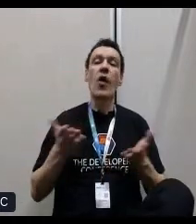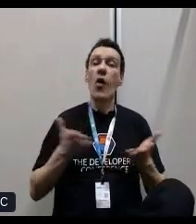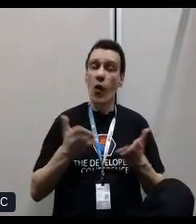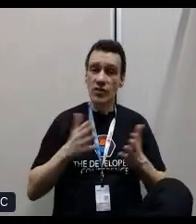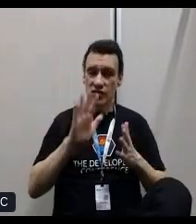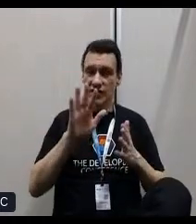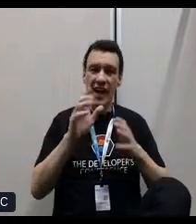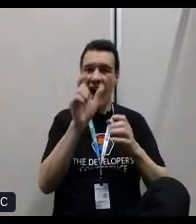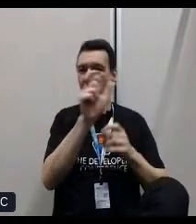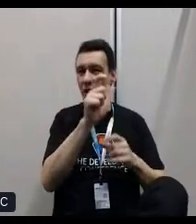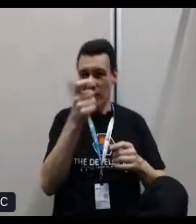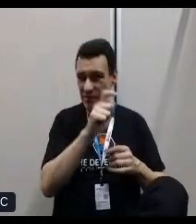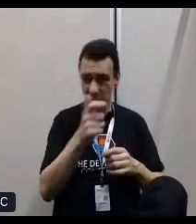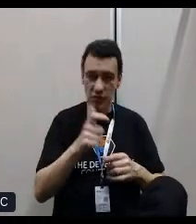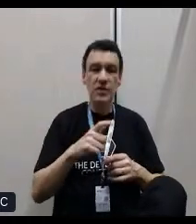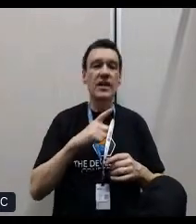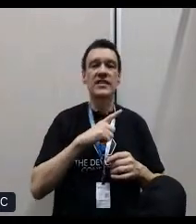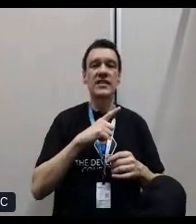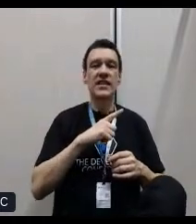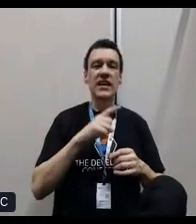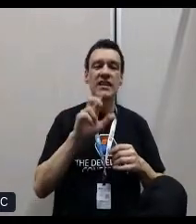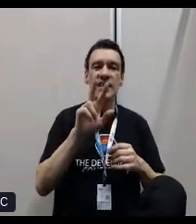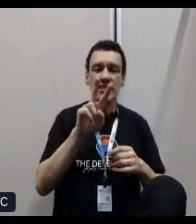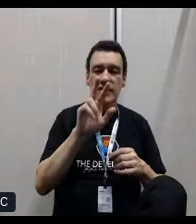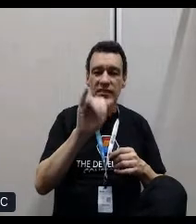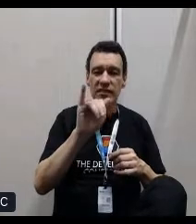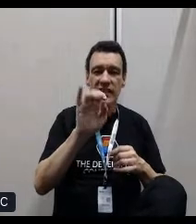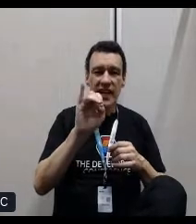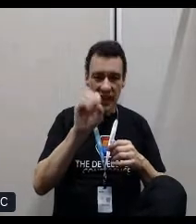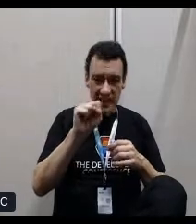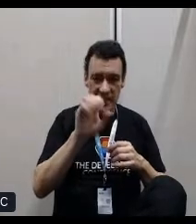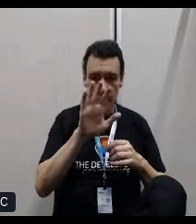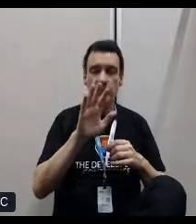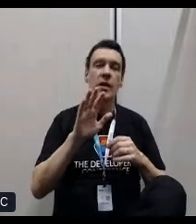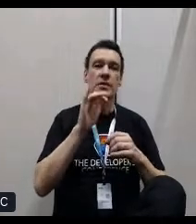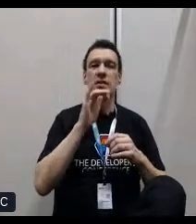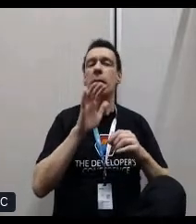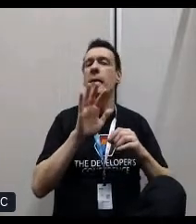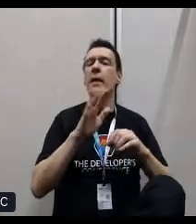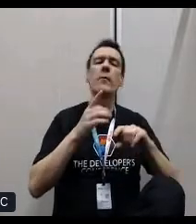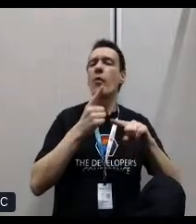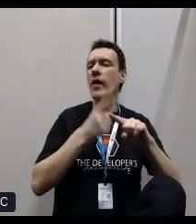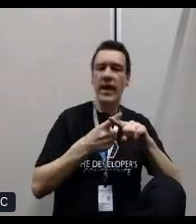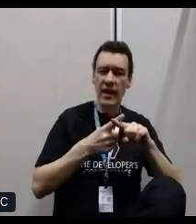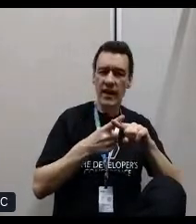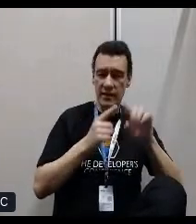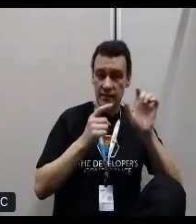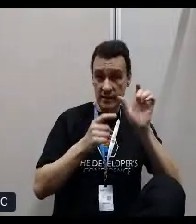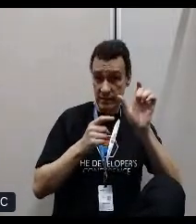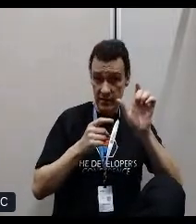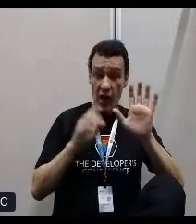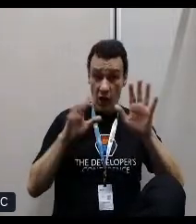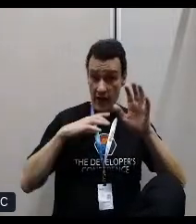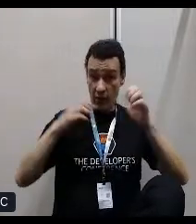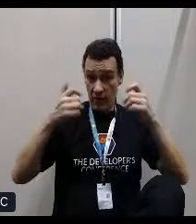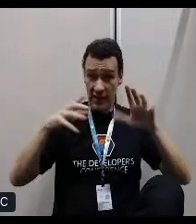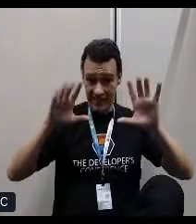vieses. Passei o slide, próximo slide, tem um título mais por quê, e tem o print de um